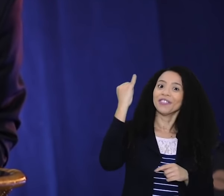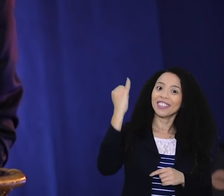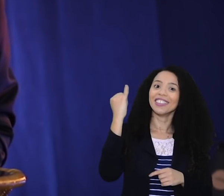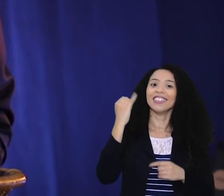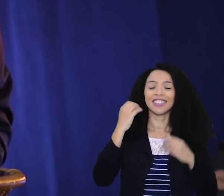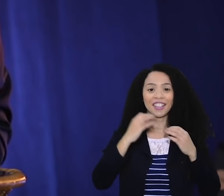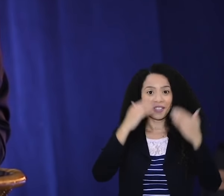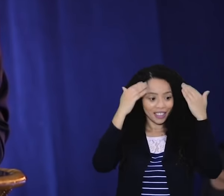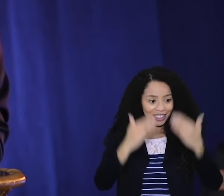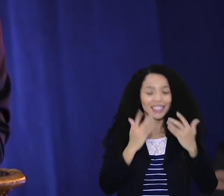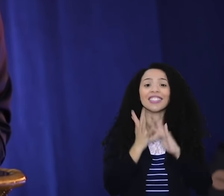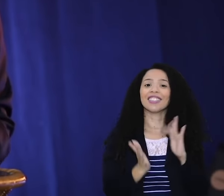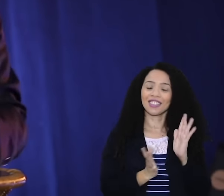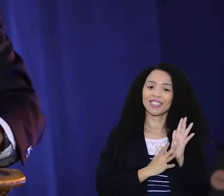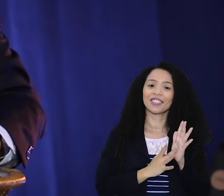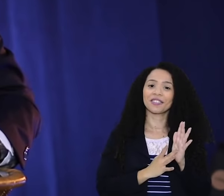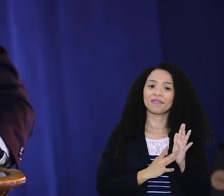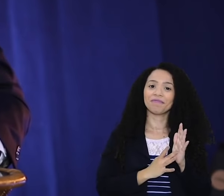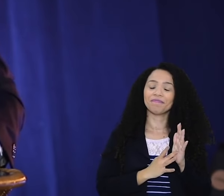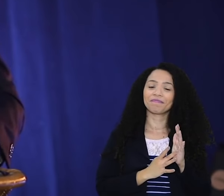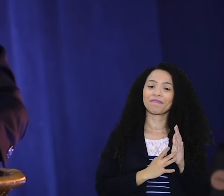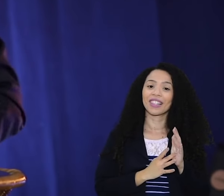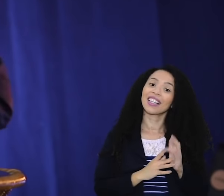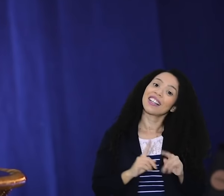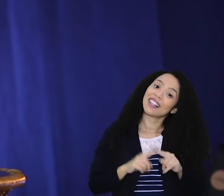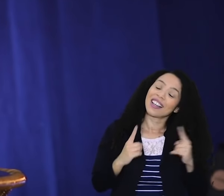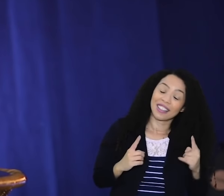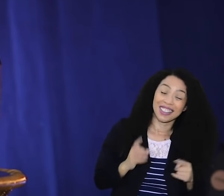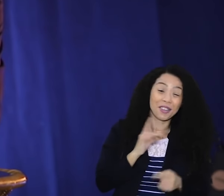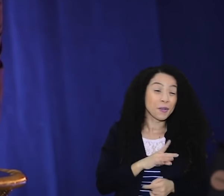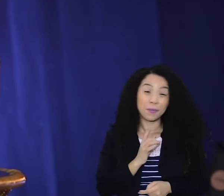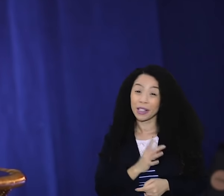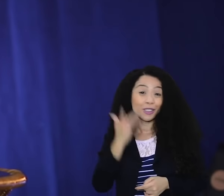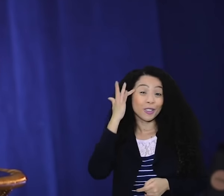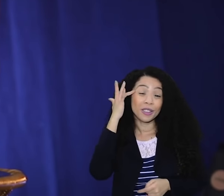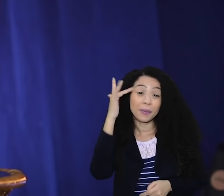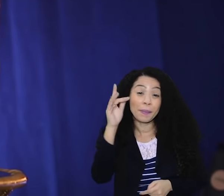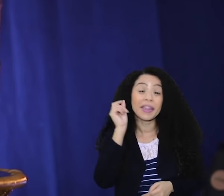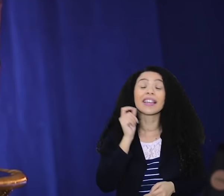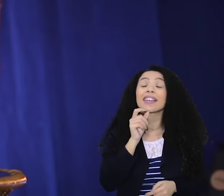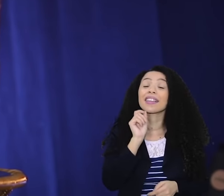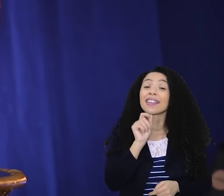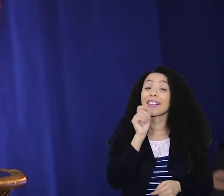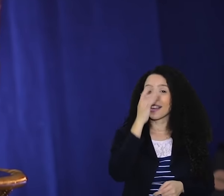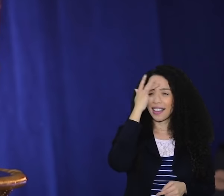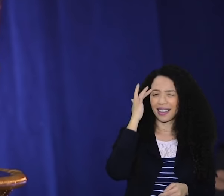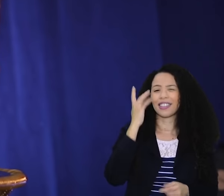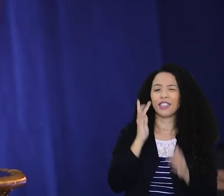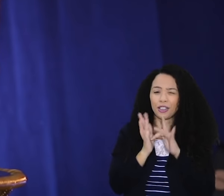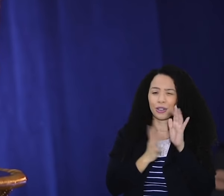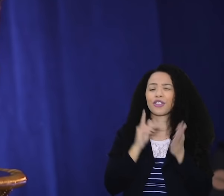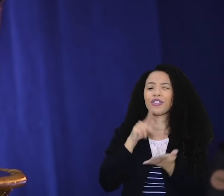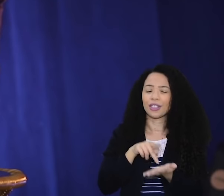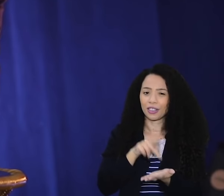vida. Mas eles temem, porque eles não conhecem, eles não sabem quem é Jesus. É